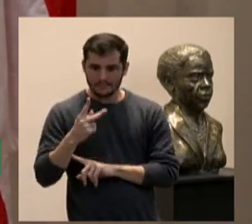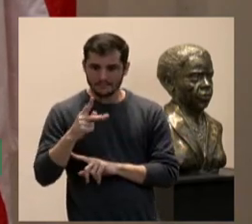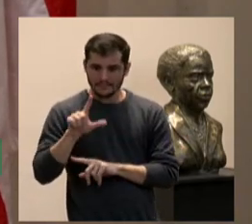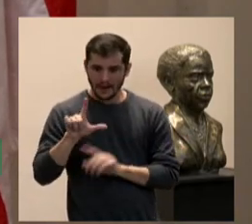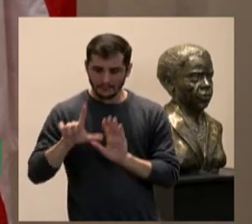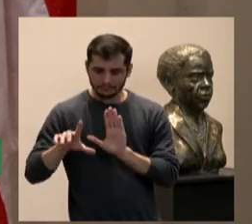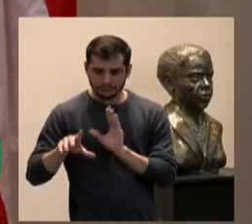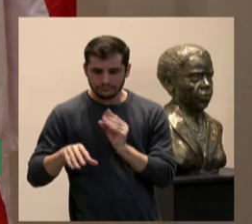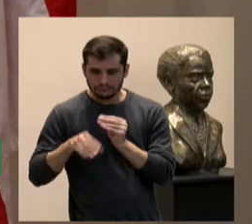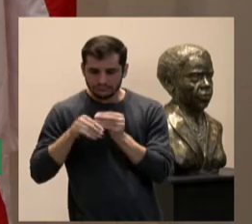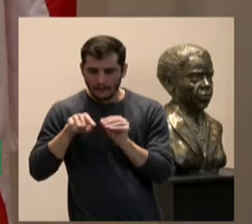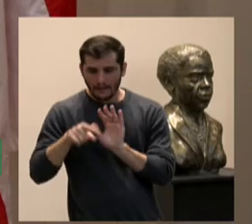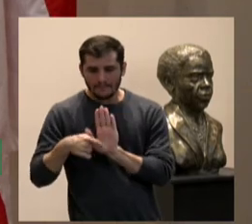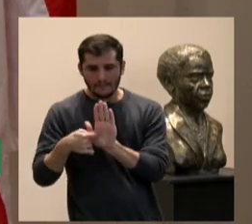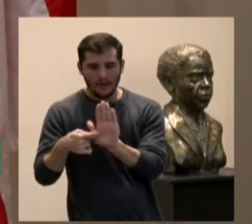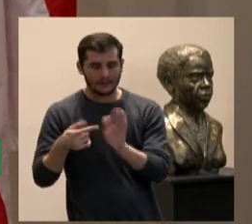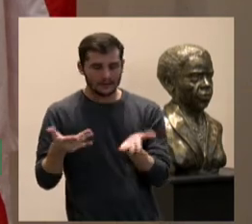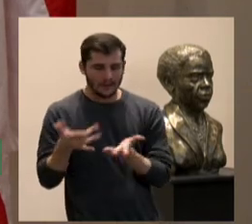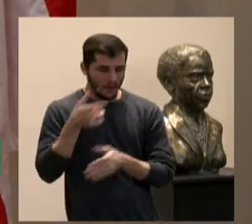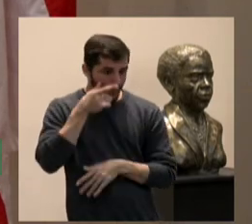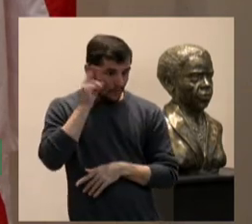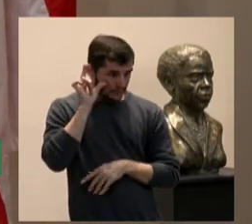aí